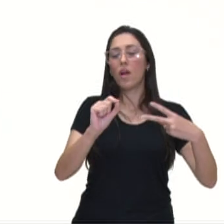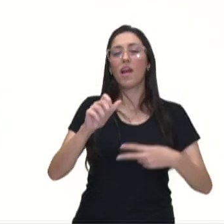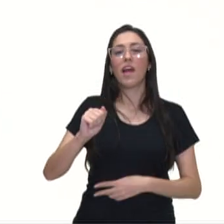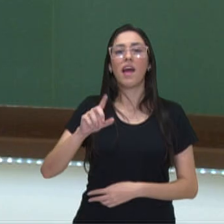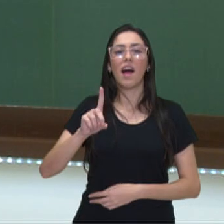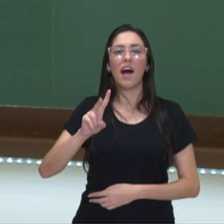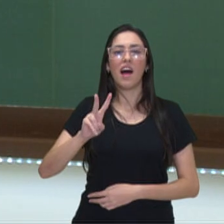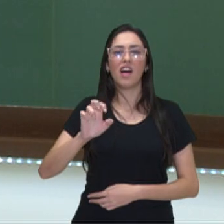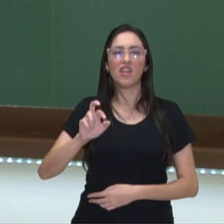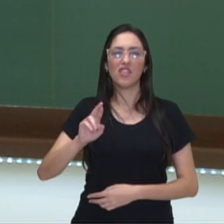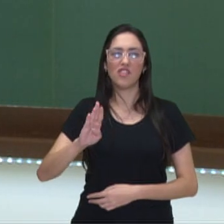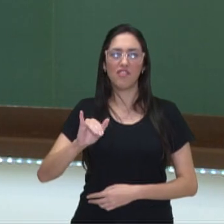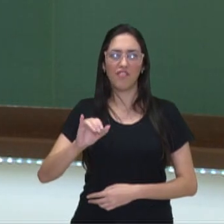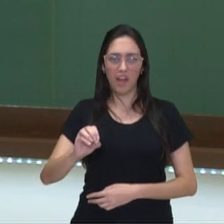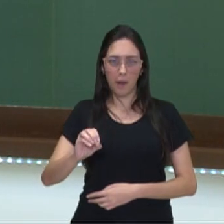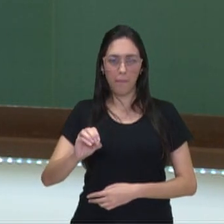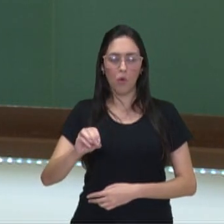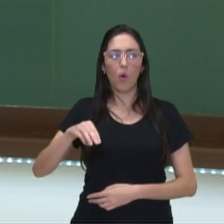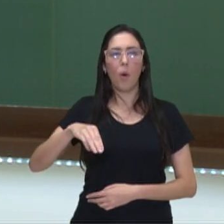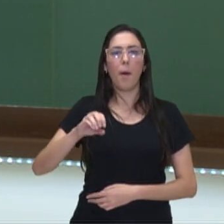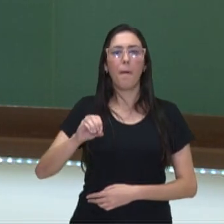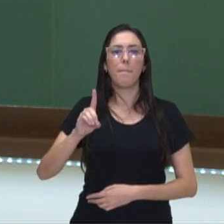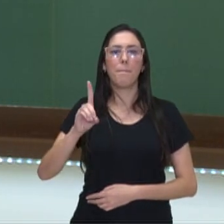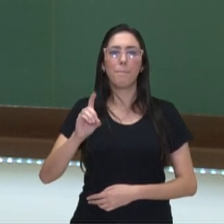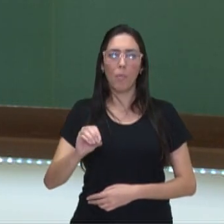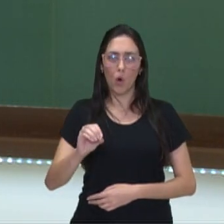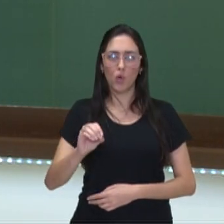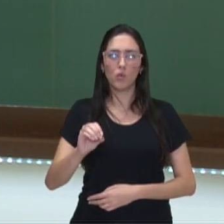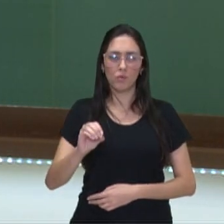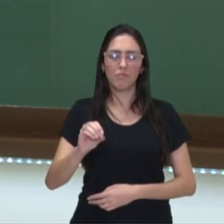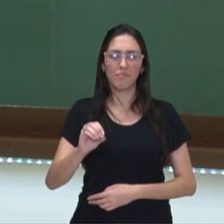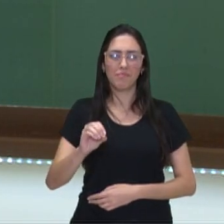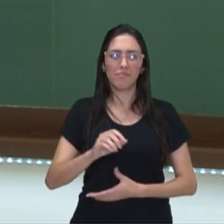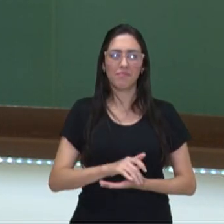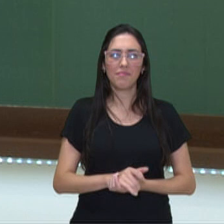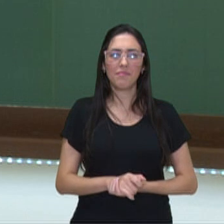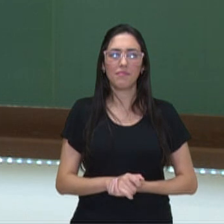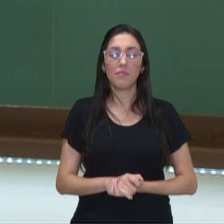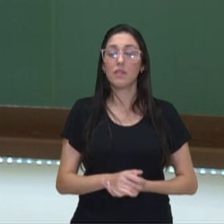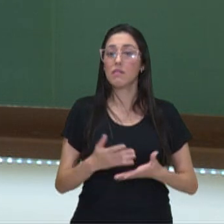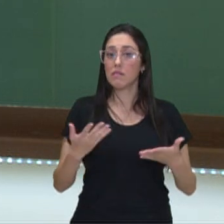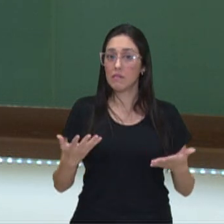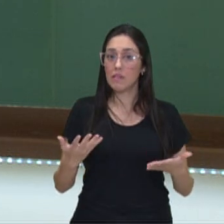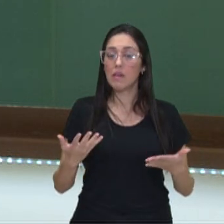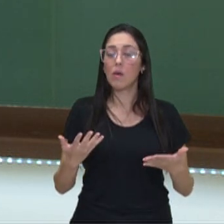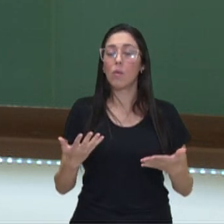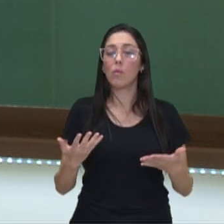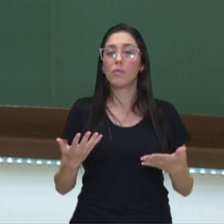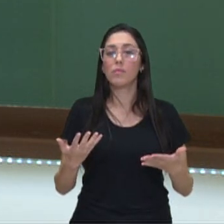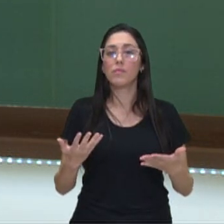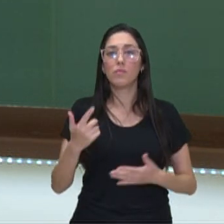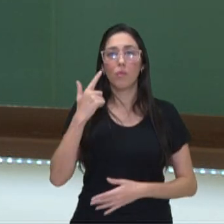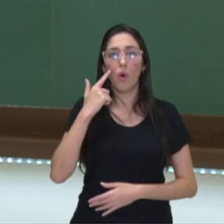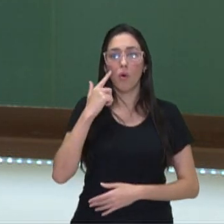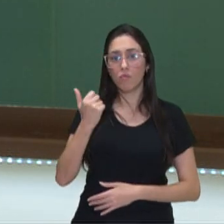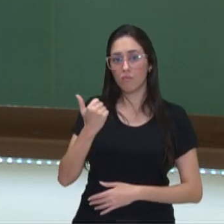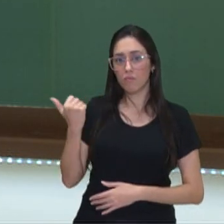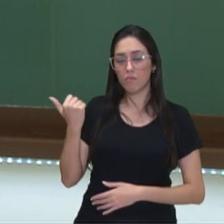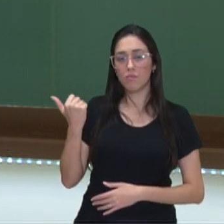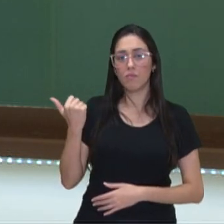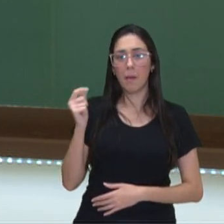modo, será o equivalente ao nosso mente da língua portuguesa. Então, regularly